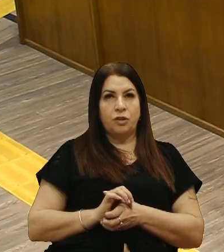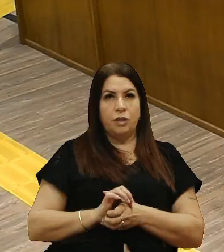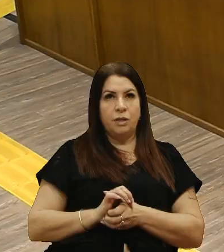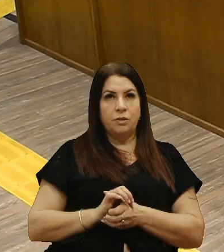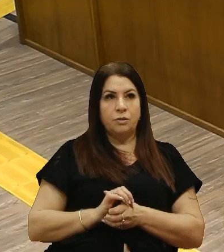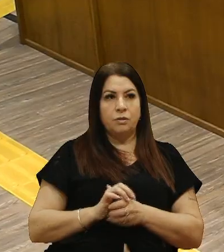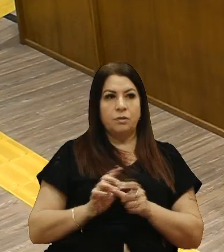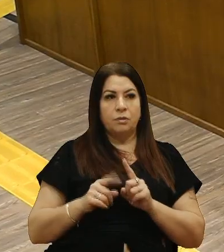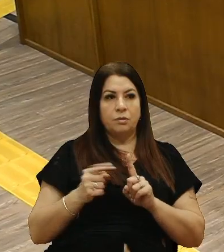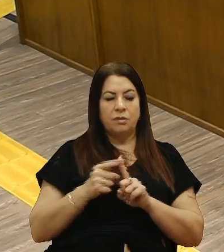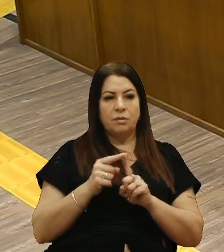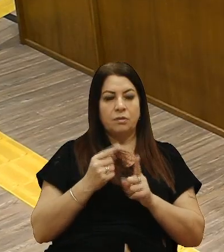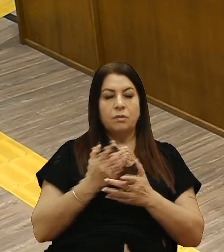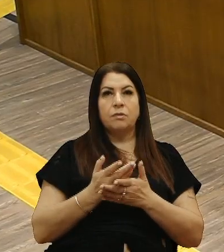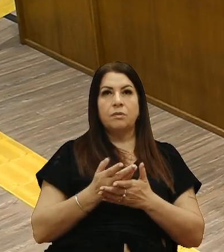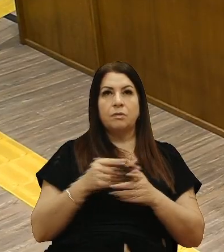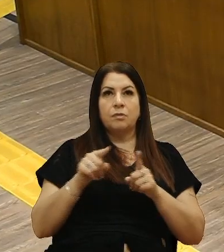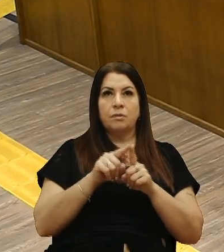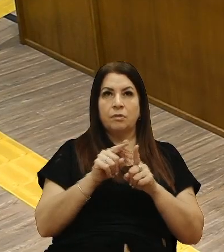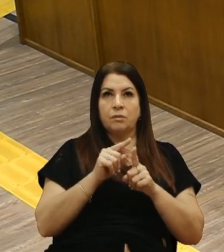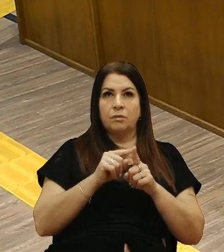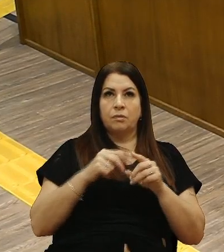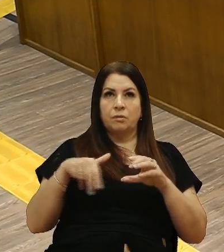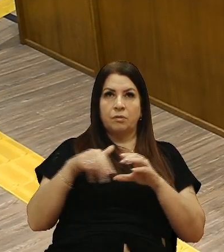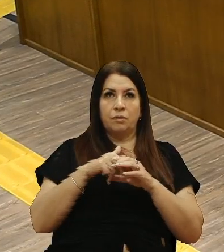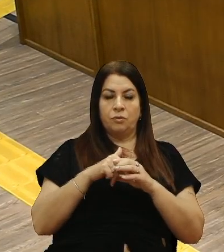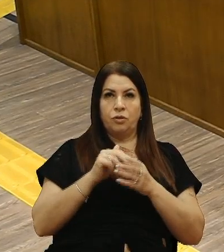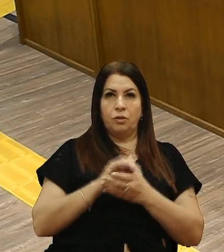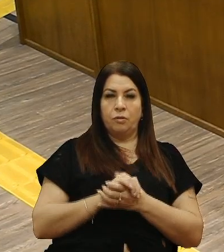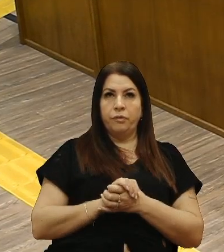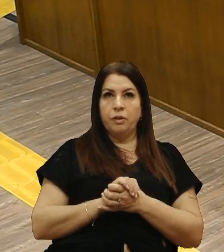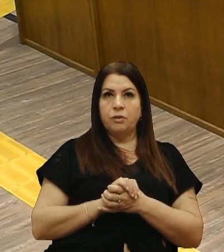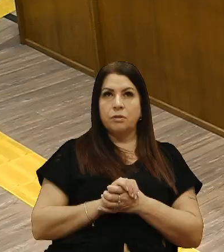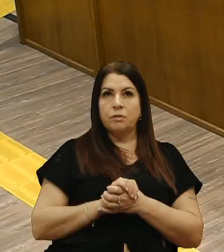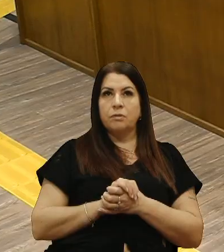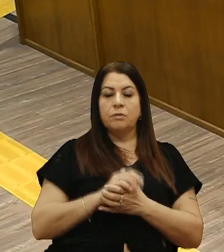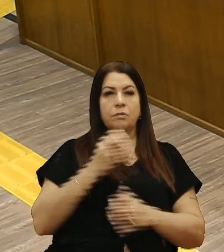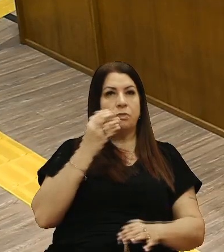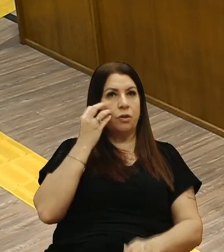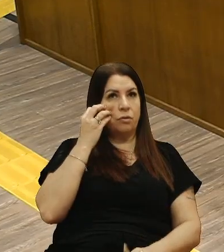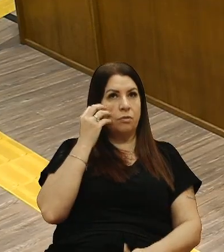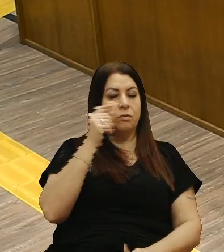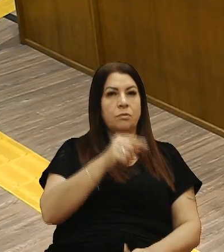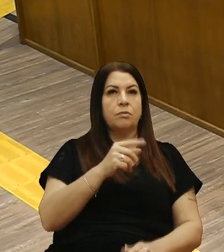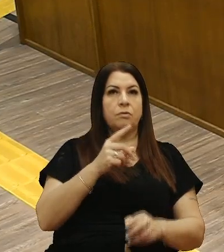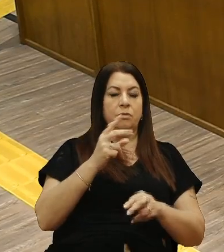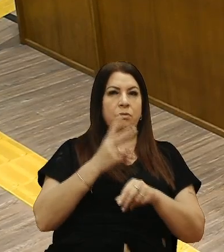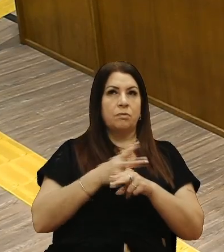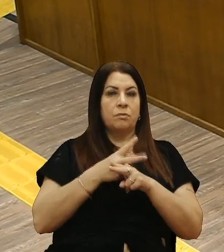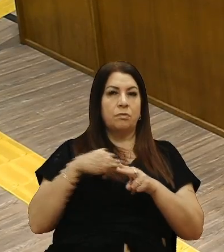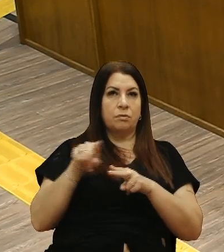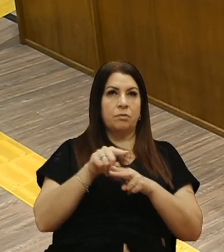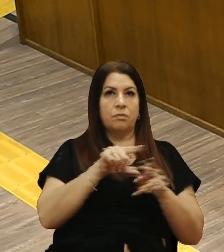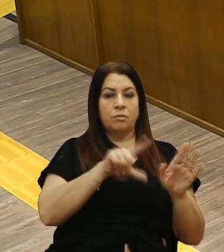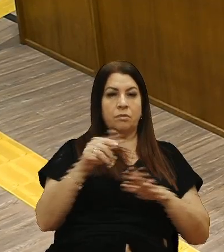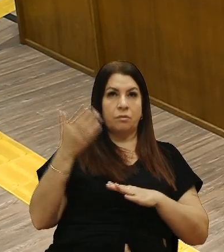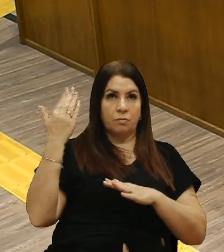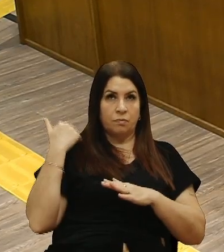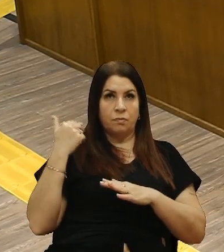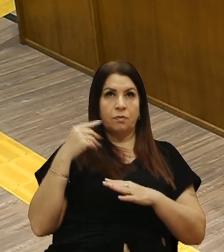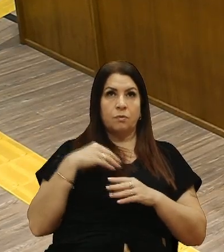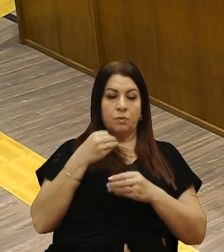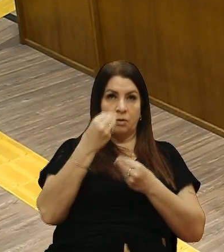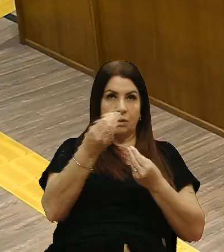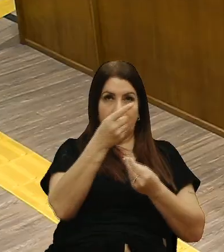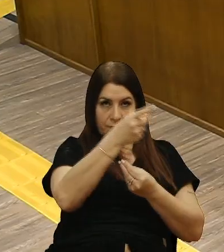Vereadora Andressa Marques, da tribuna. Vereador José de Abreu, obrigada pela cedência desse espaço. Semana que vem estarei concedendo